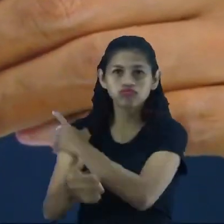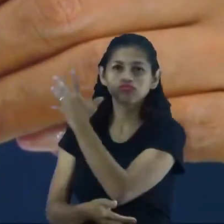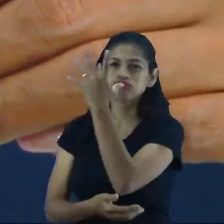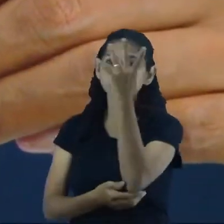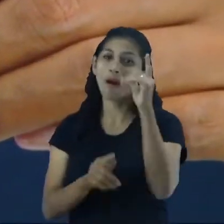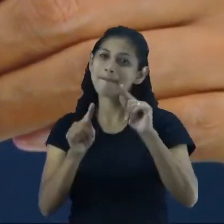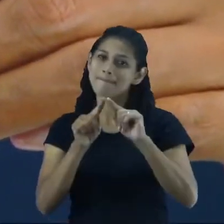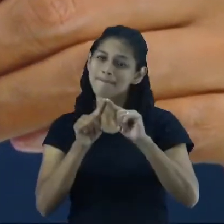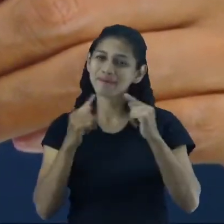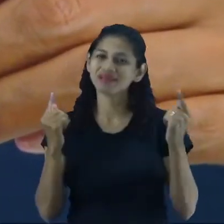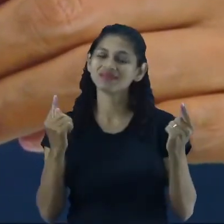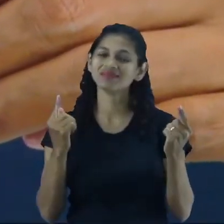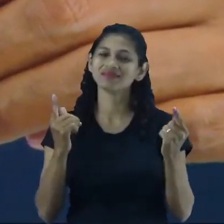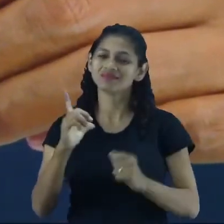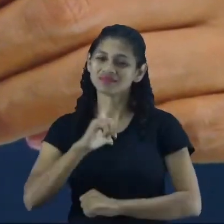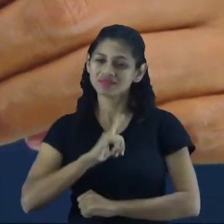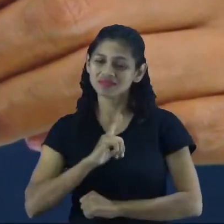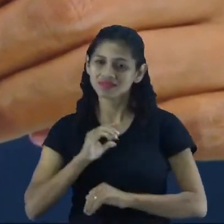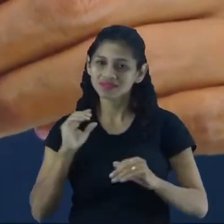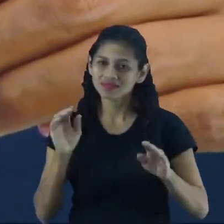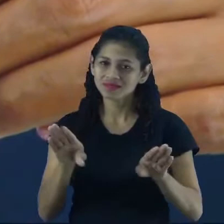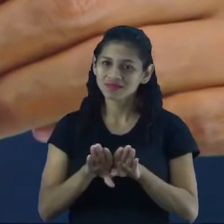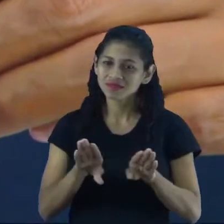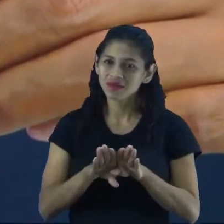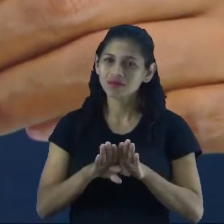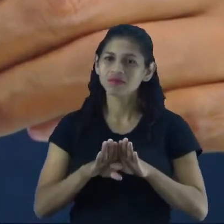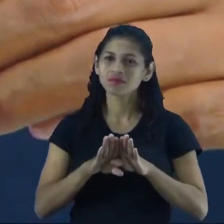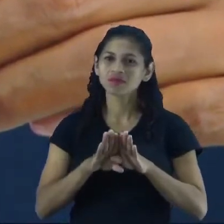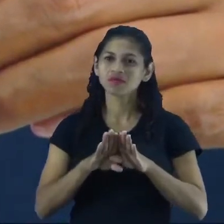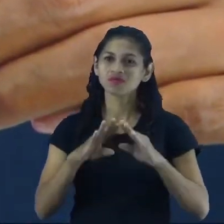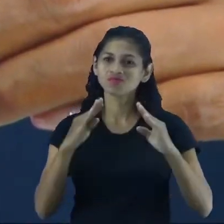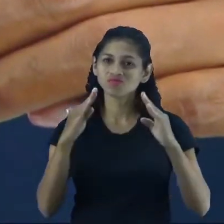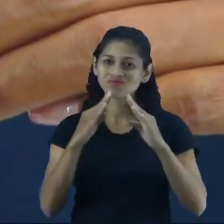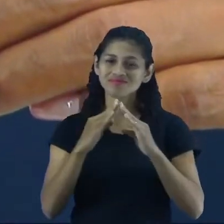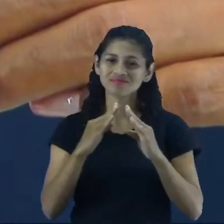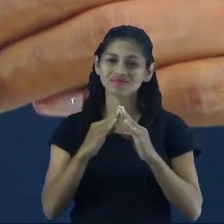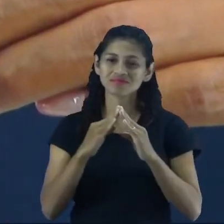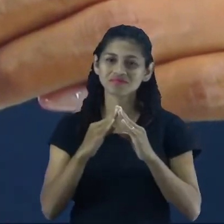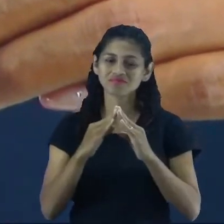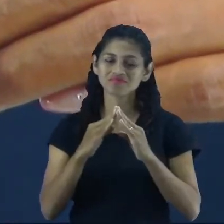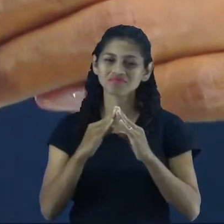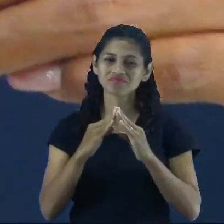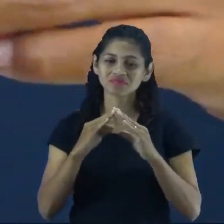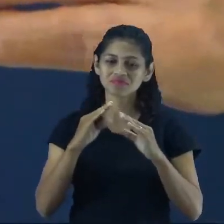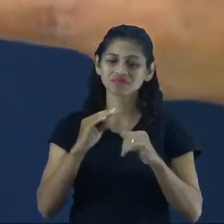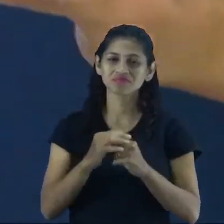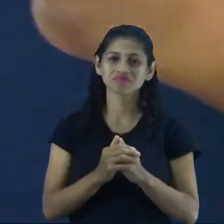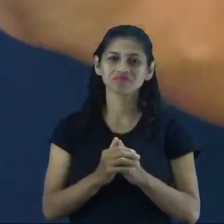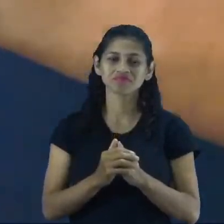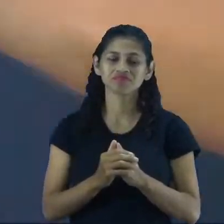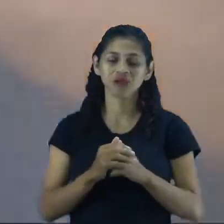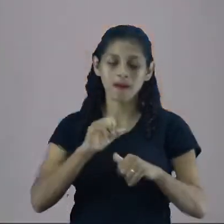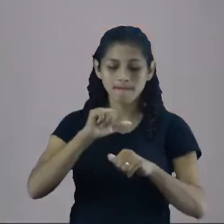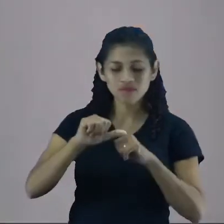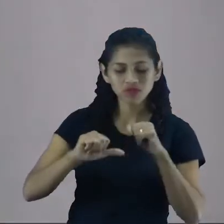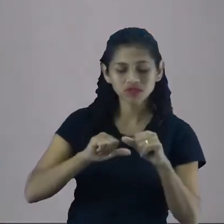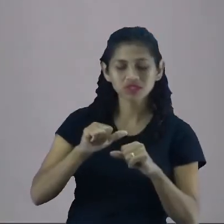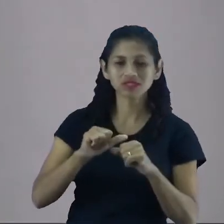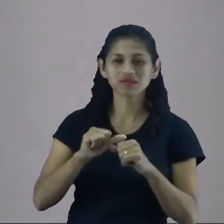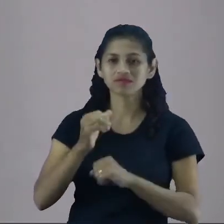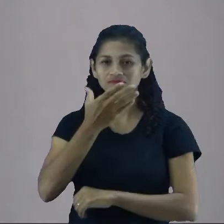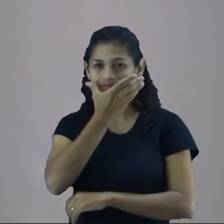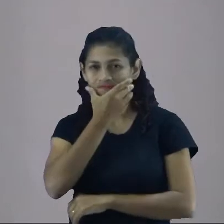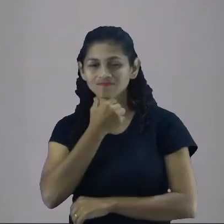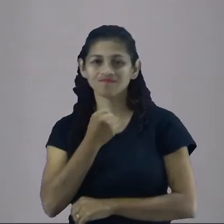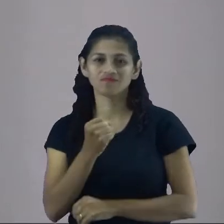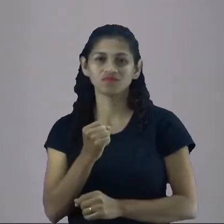Nós temos uma casa, nós temos intervenção humana aqui. Então, aqui nós vamos ter uma paisagem humanizada. Vamos